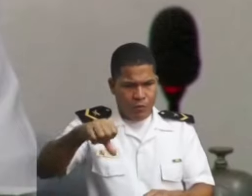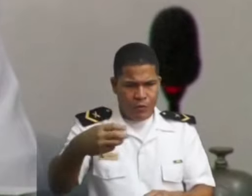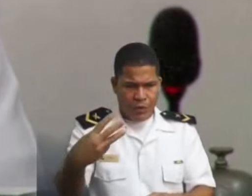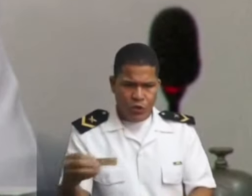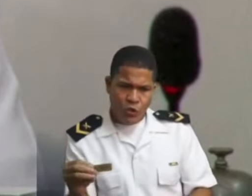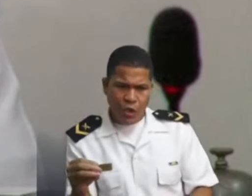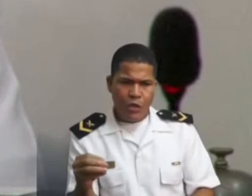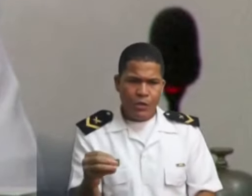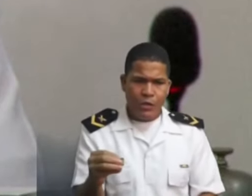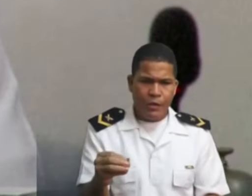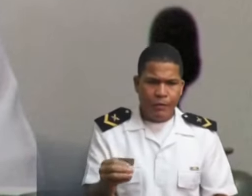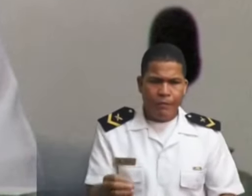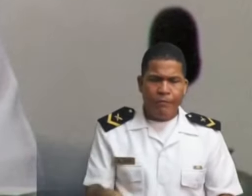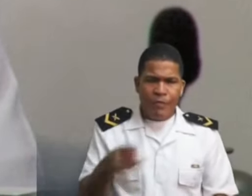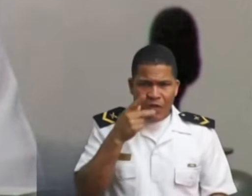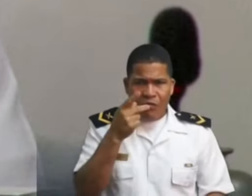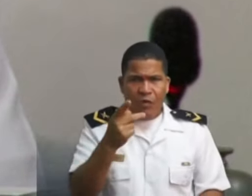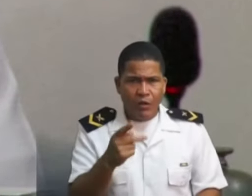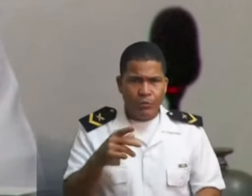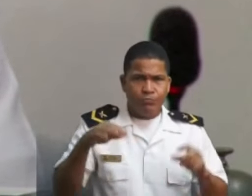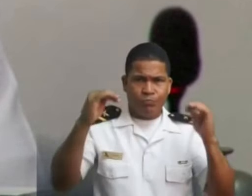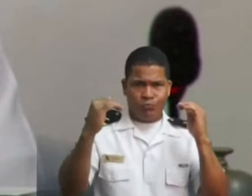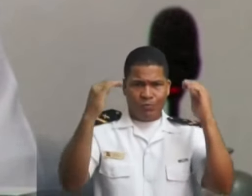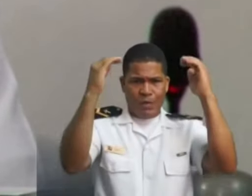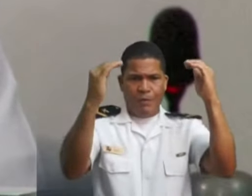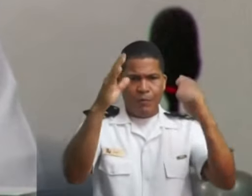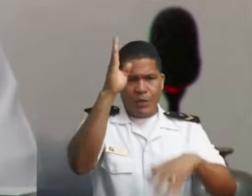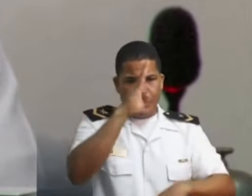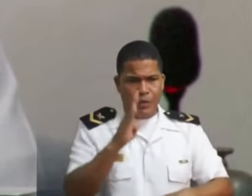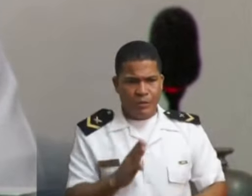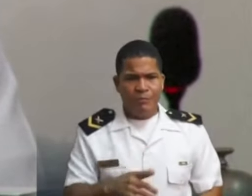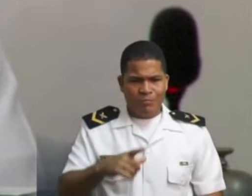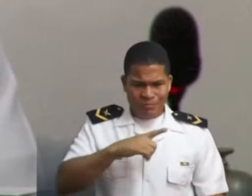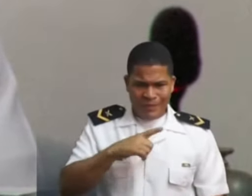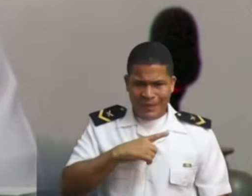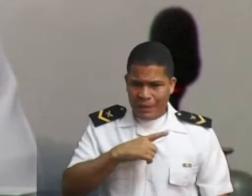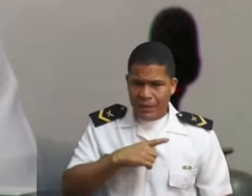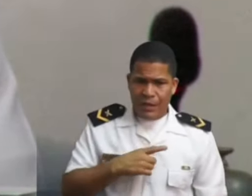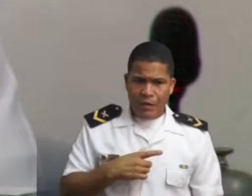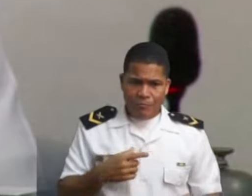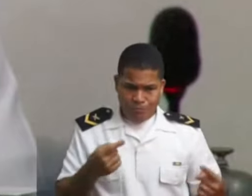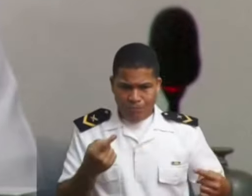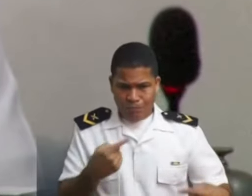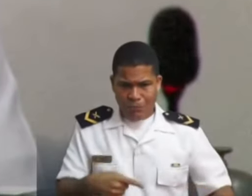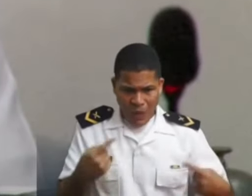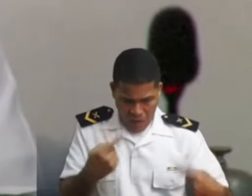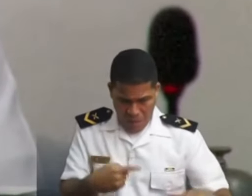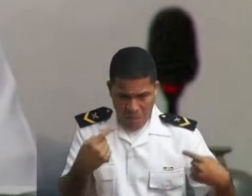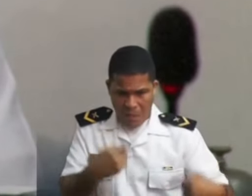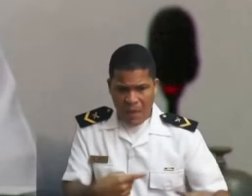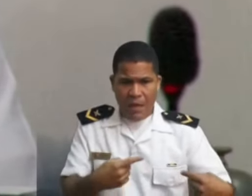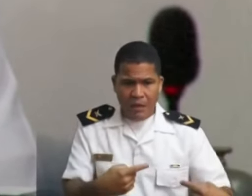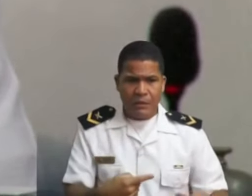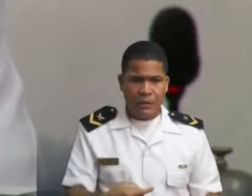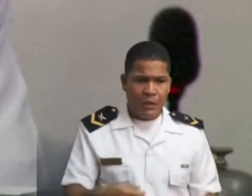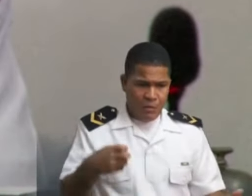soberania, havia à época potenciais desafios relacionados aos acidentes e fatos da